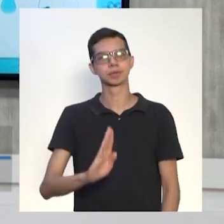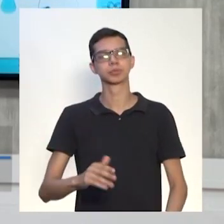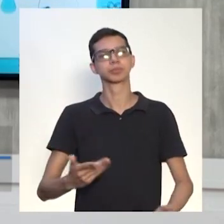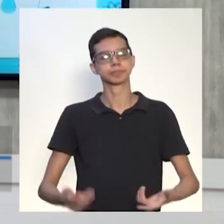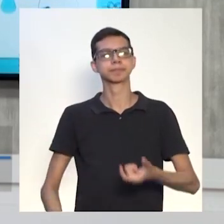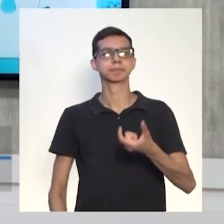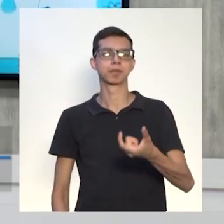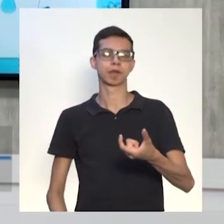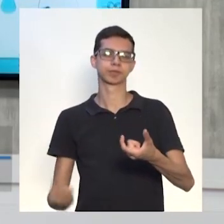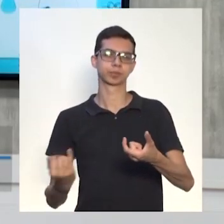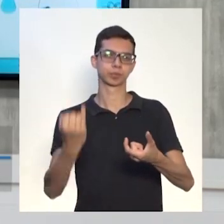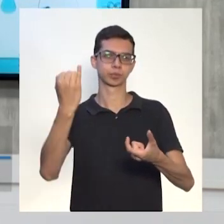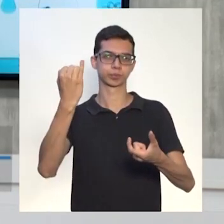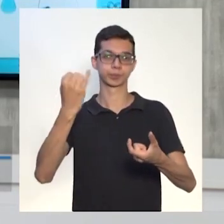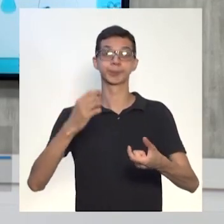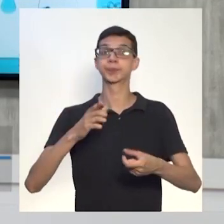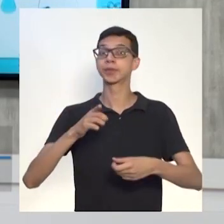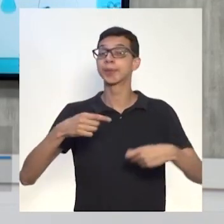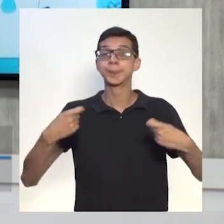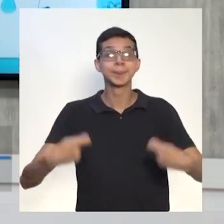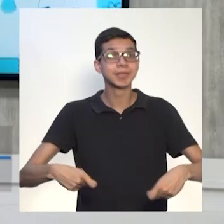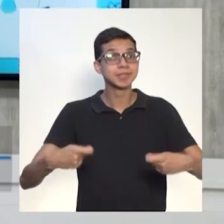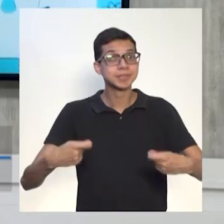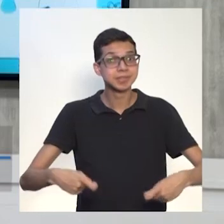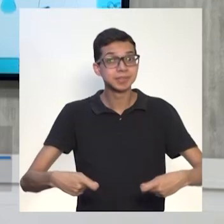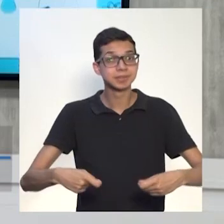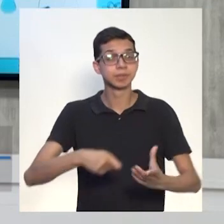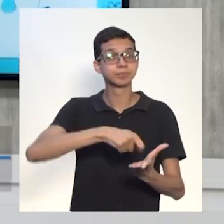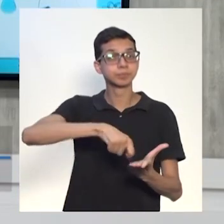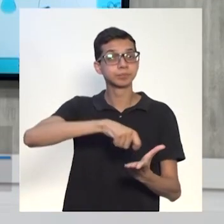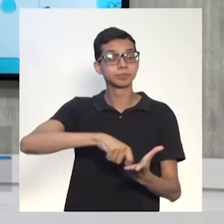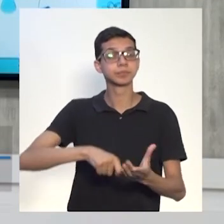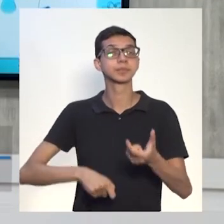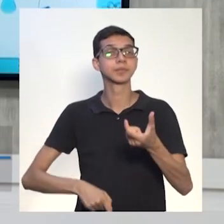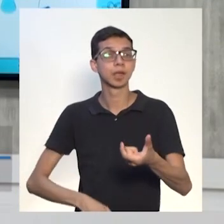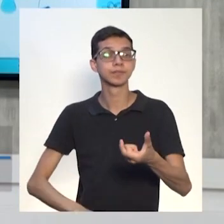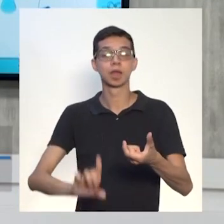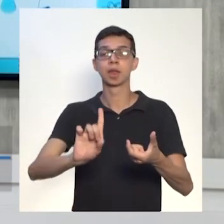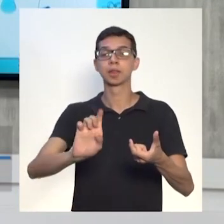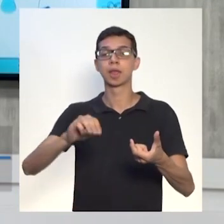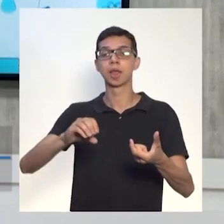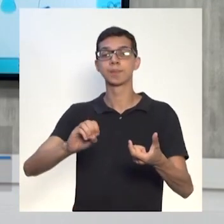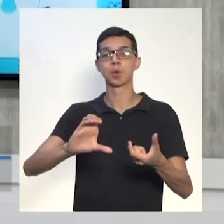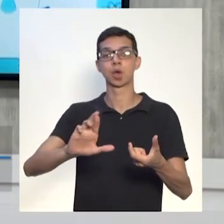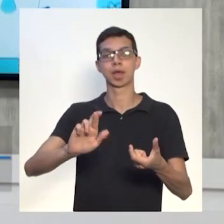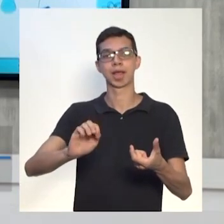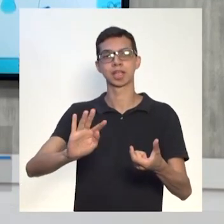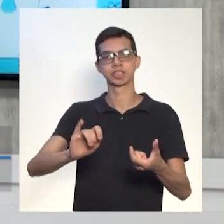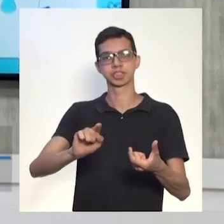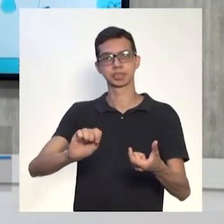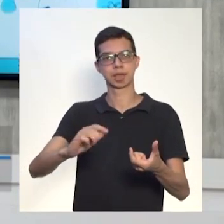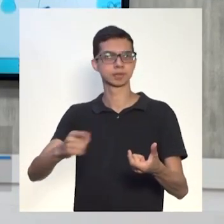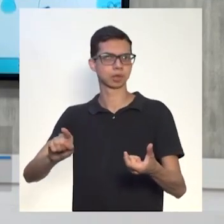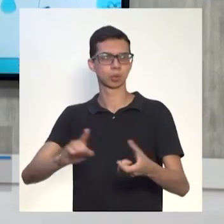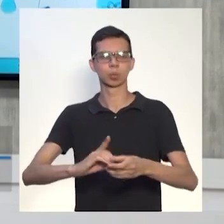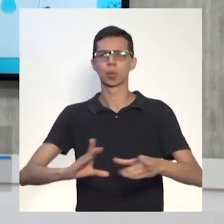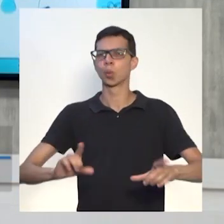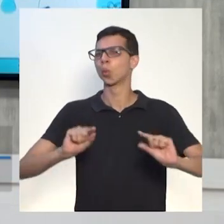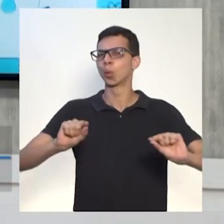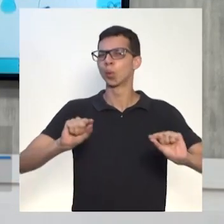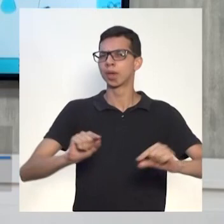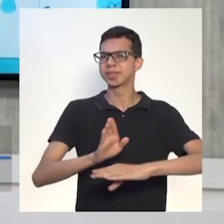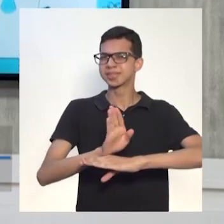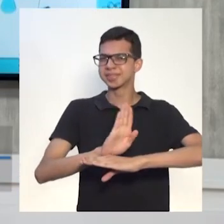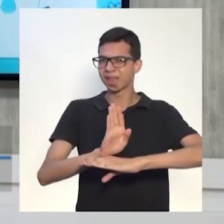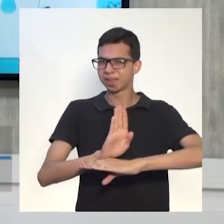ó, você precisa falar sobre a democratização. Democratização do quê? Não é do cinema, é do